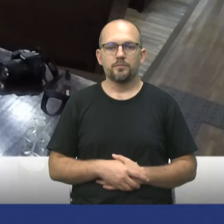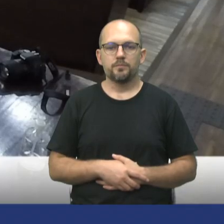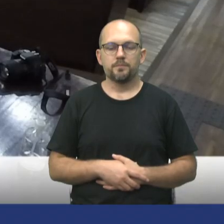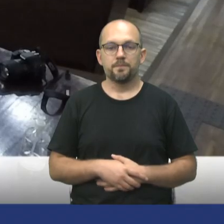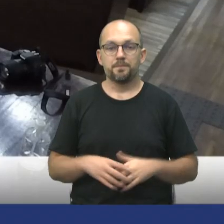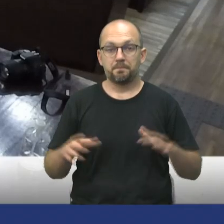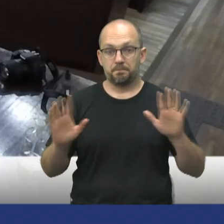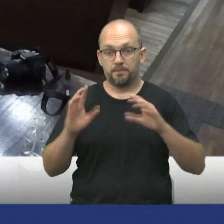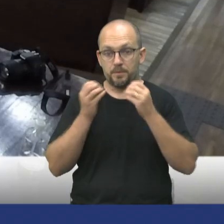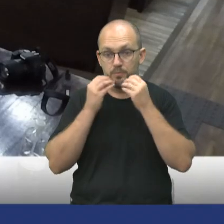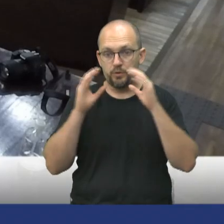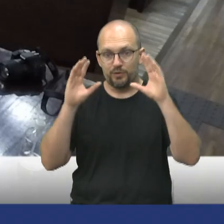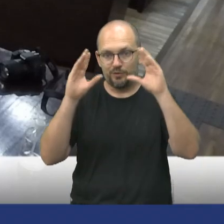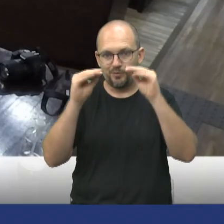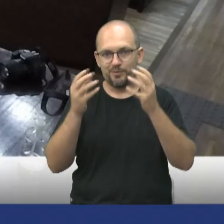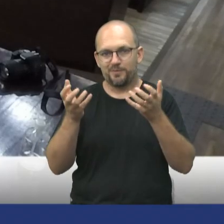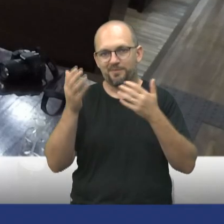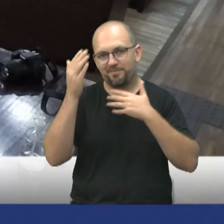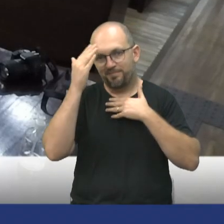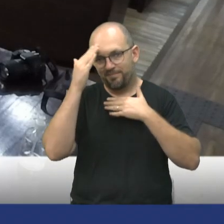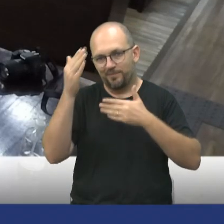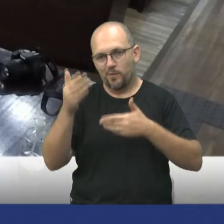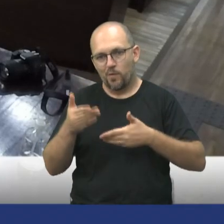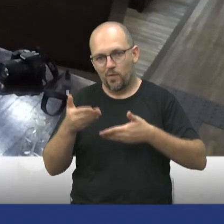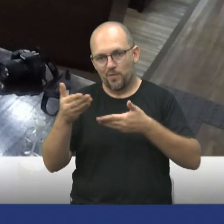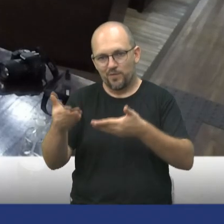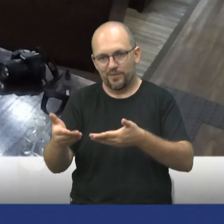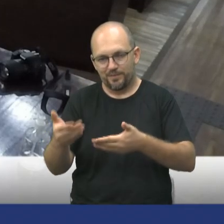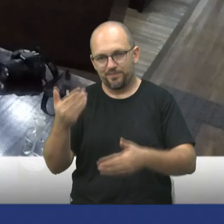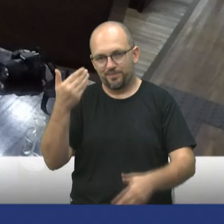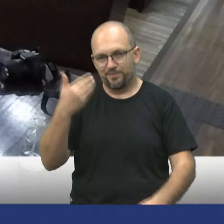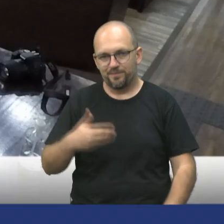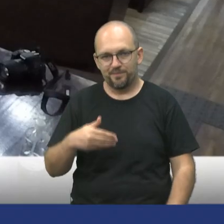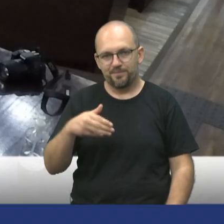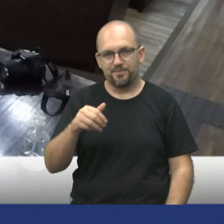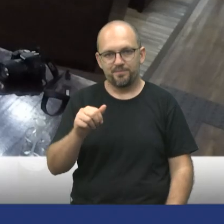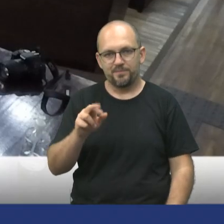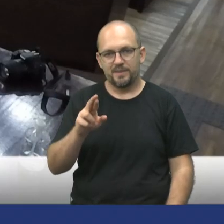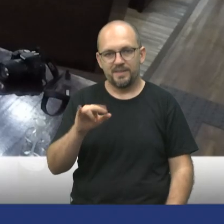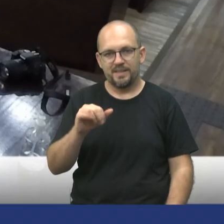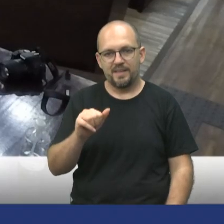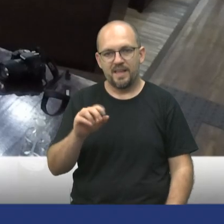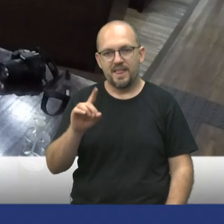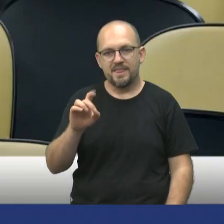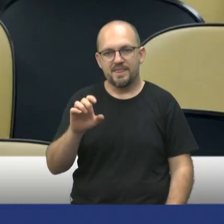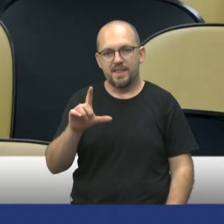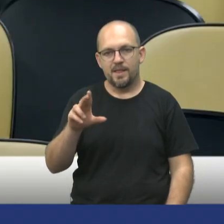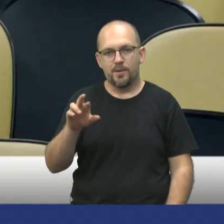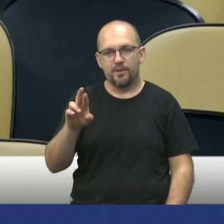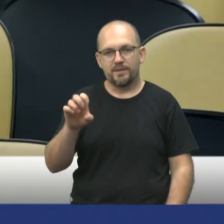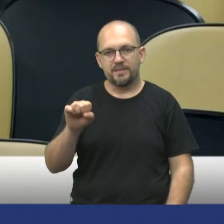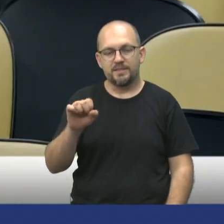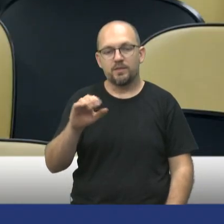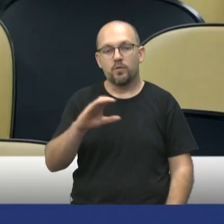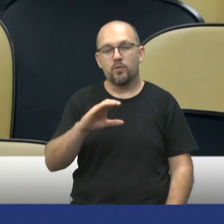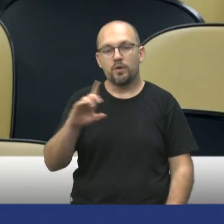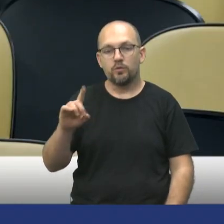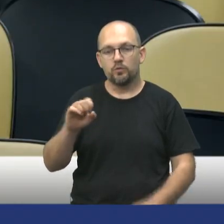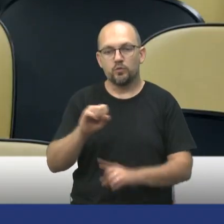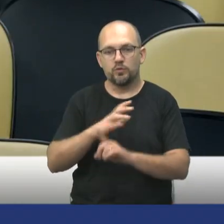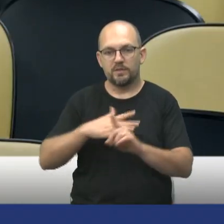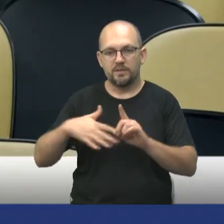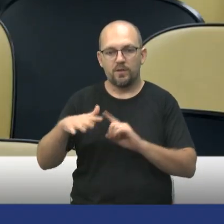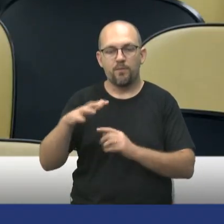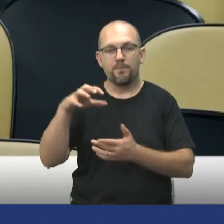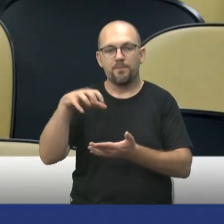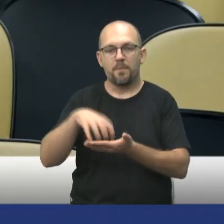Boa noite. Boa Quero noite. agradecer pelo convite. Me chamo Maria de Lourdes, sou coordenadora social da entidade Centro